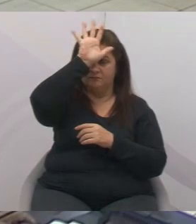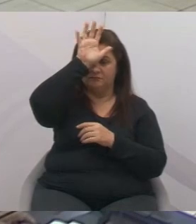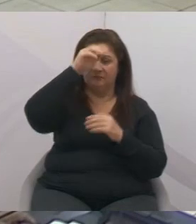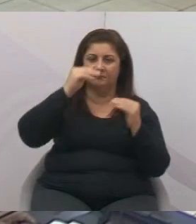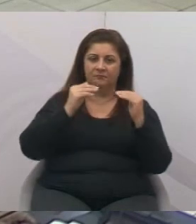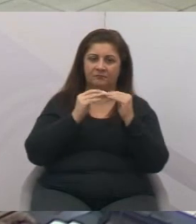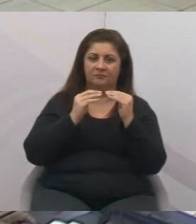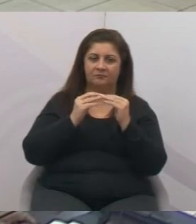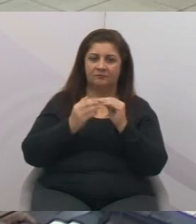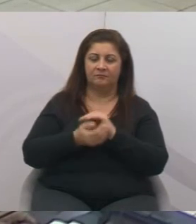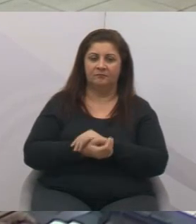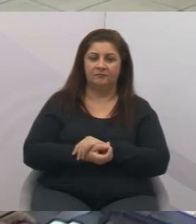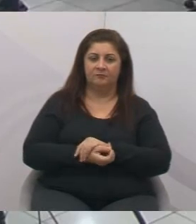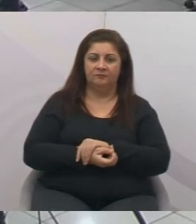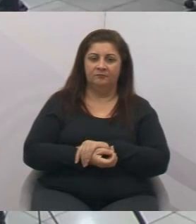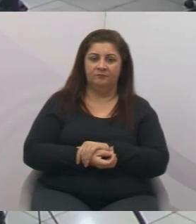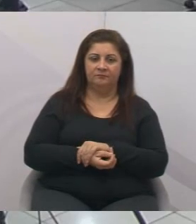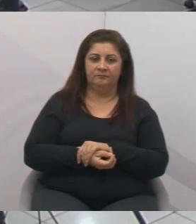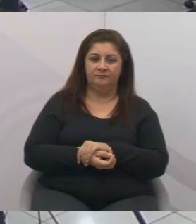Favorável.